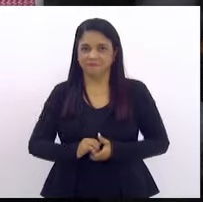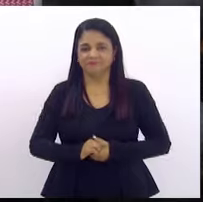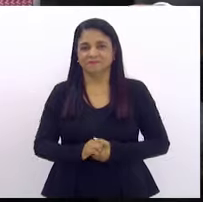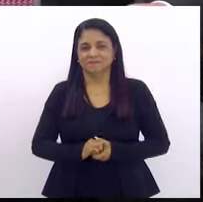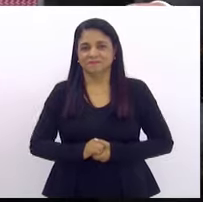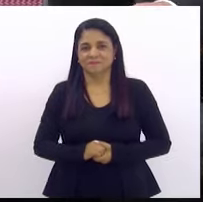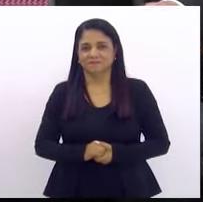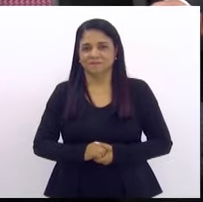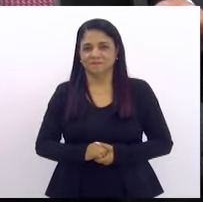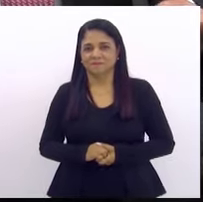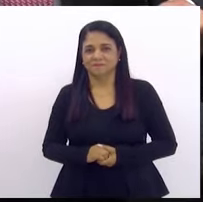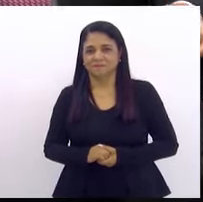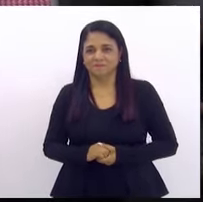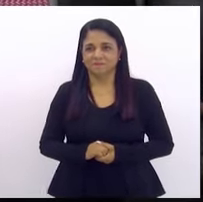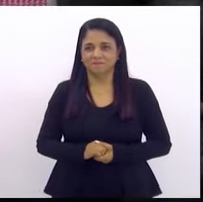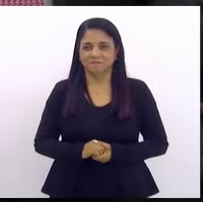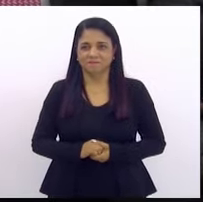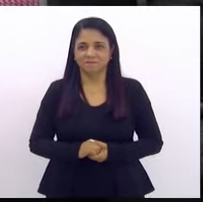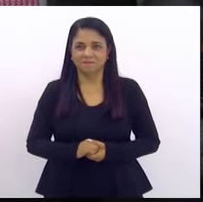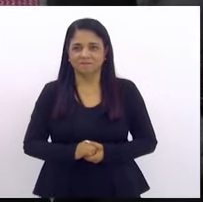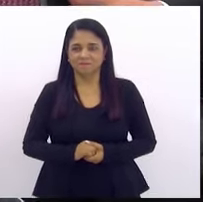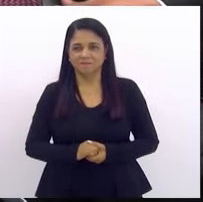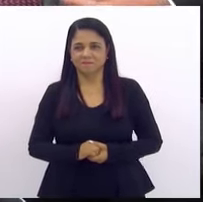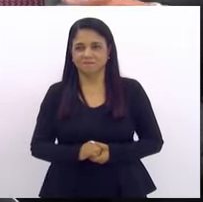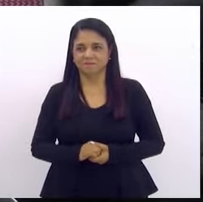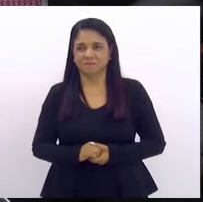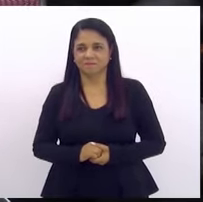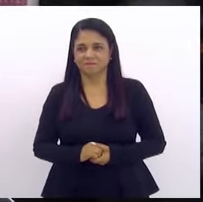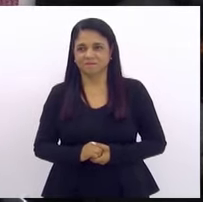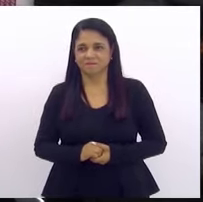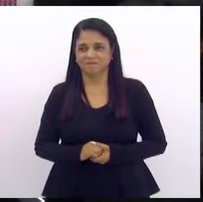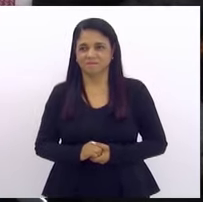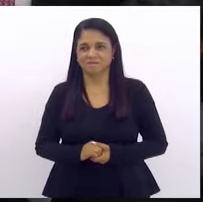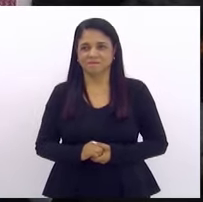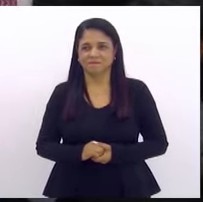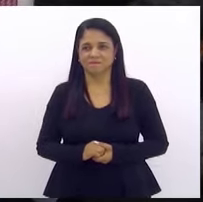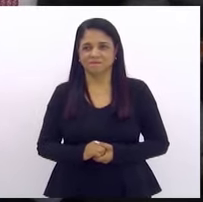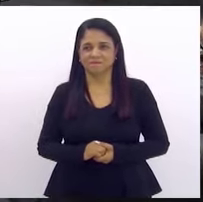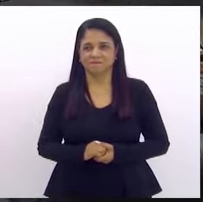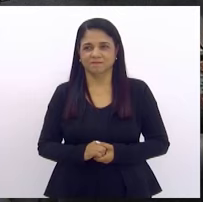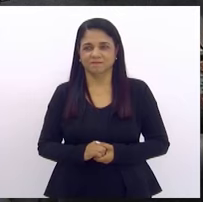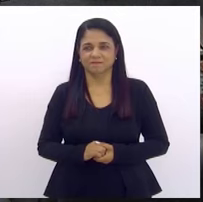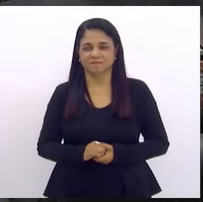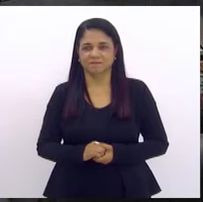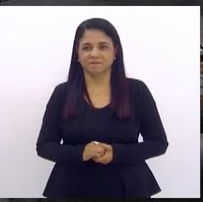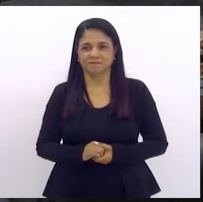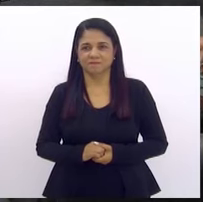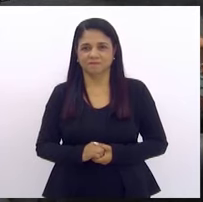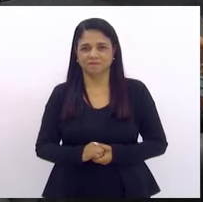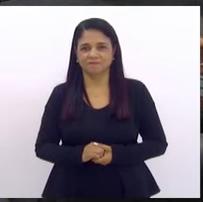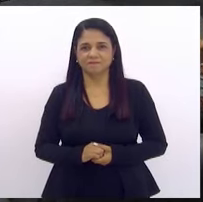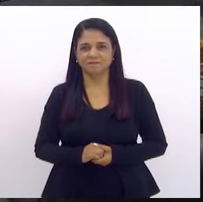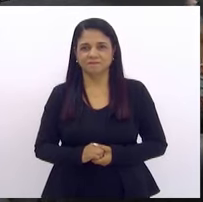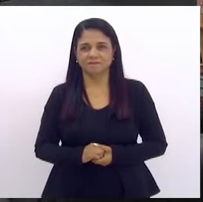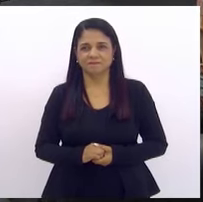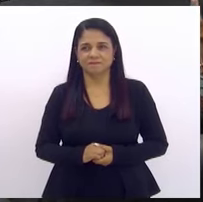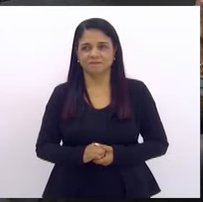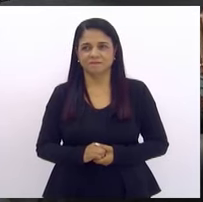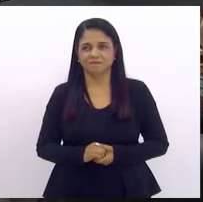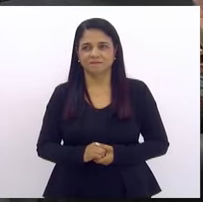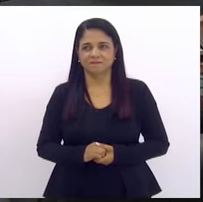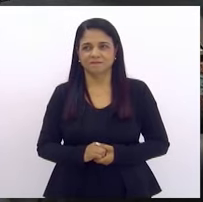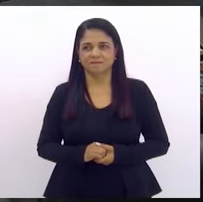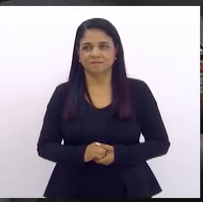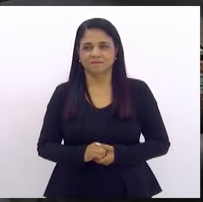Esse doutor Serginho dá nó em pingo d'água. Mas teve um erro aqui. Corrija. Vou pedir para chamar o feito à ordem numa situação.